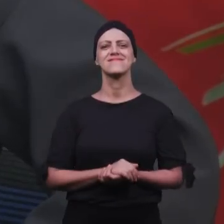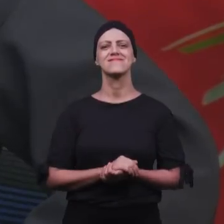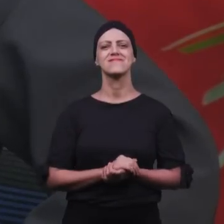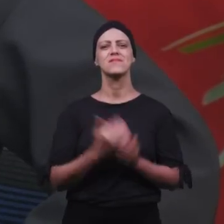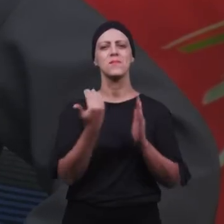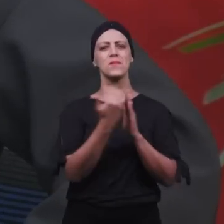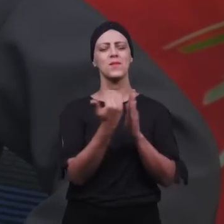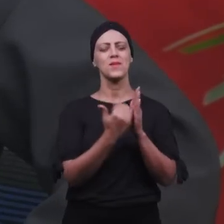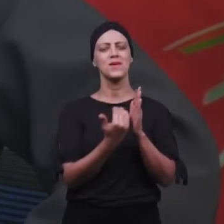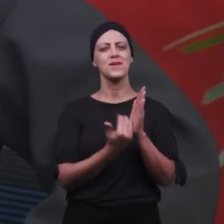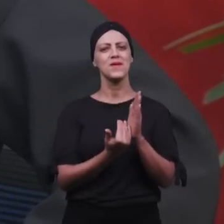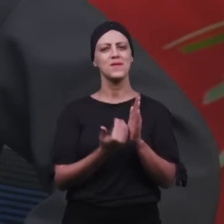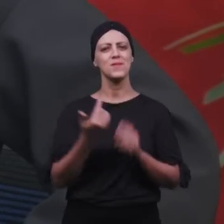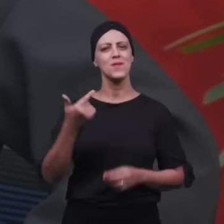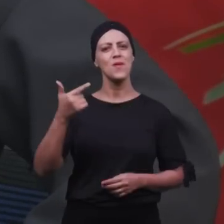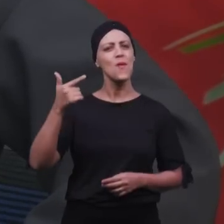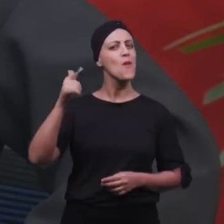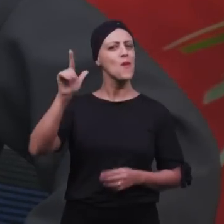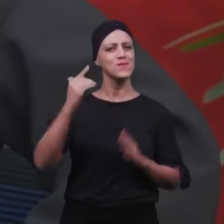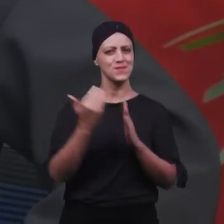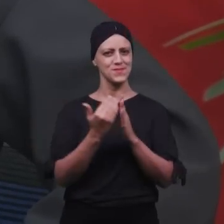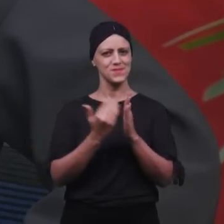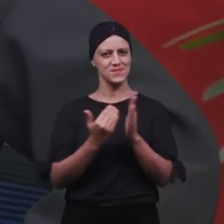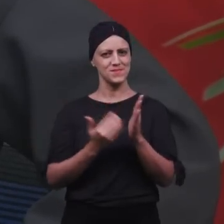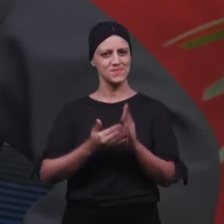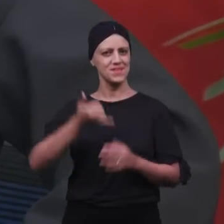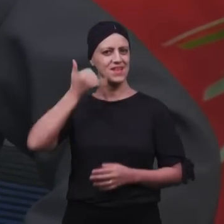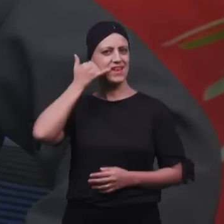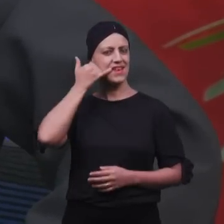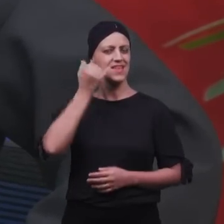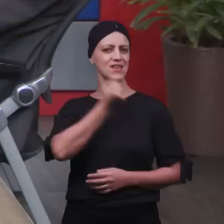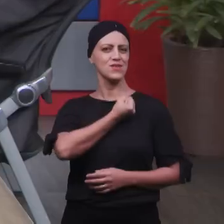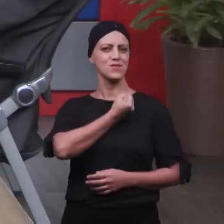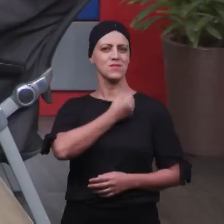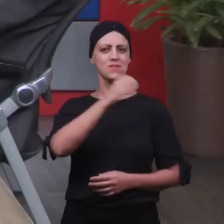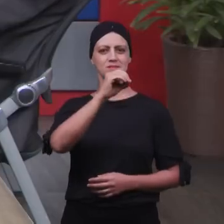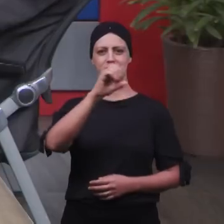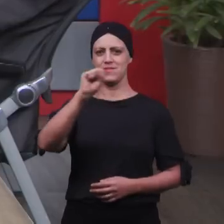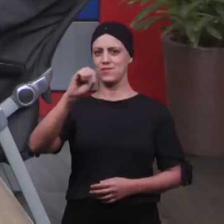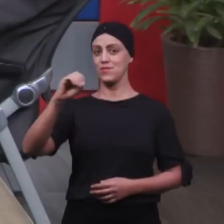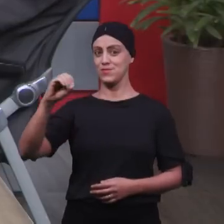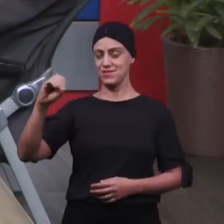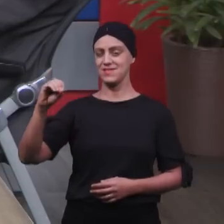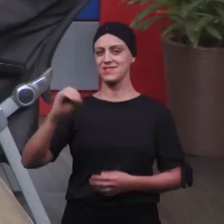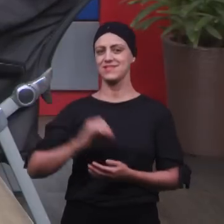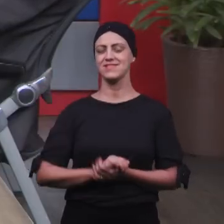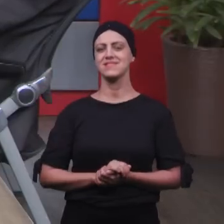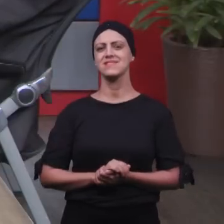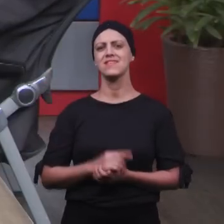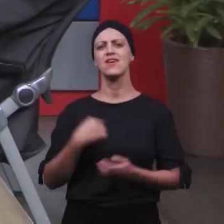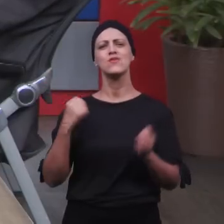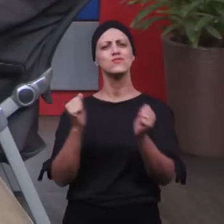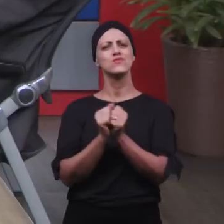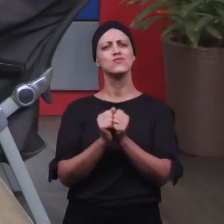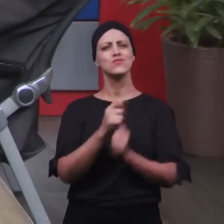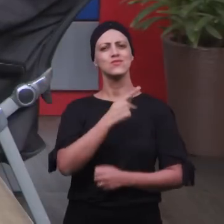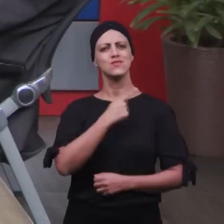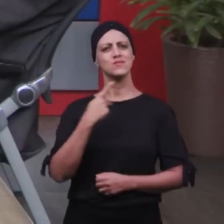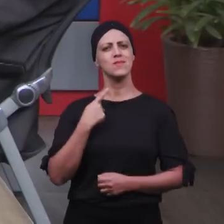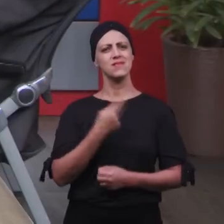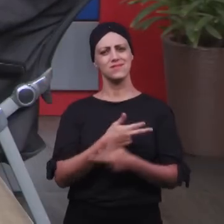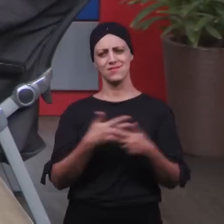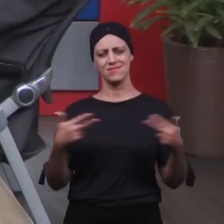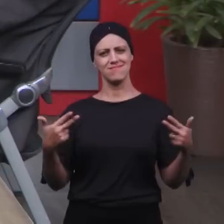um programa Ligue 0800. Estou aqui com os pastores que